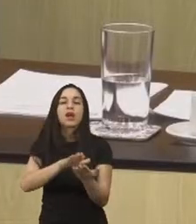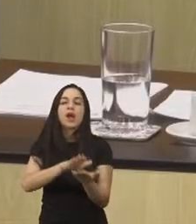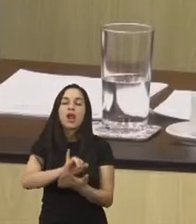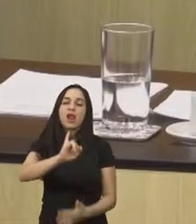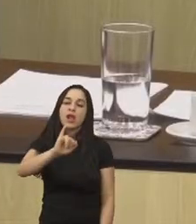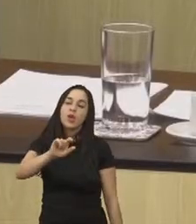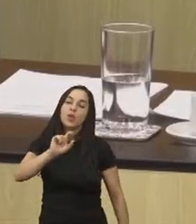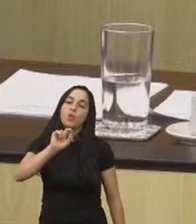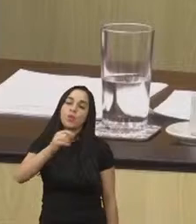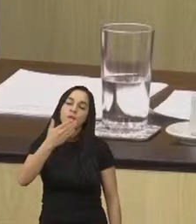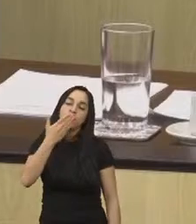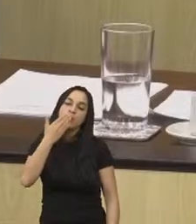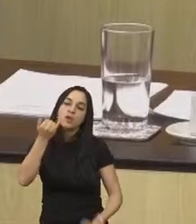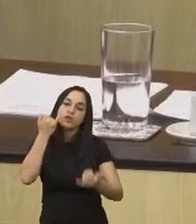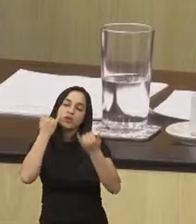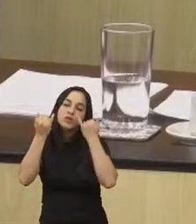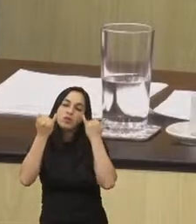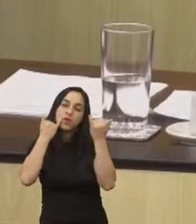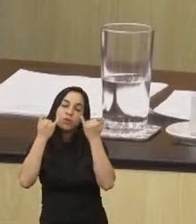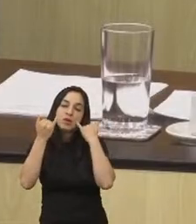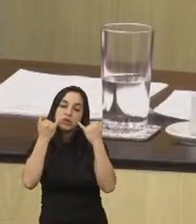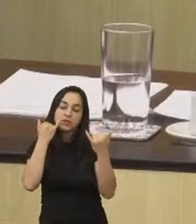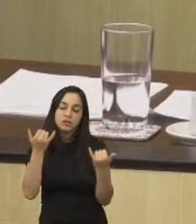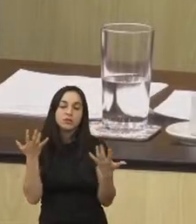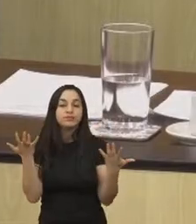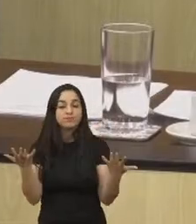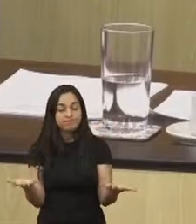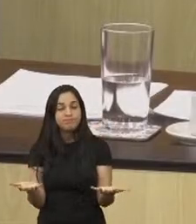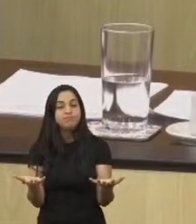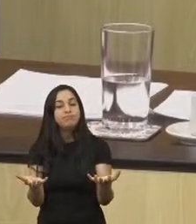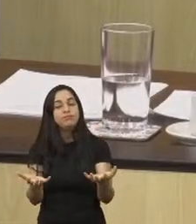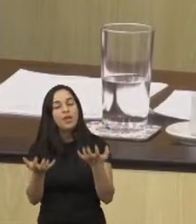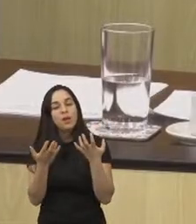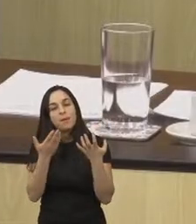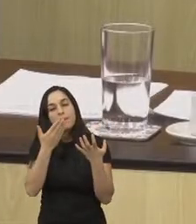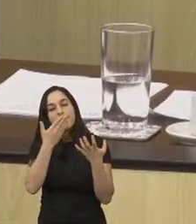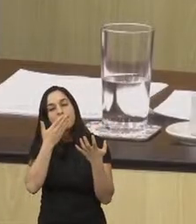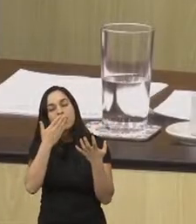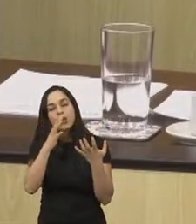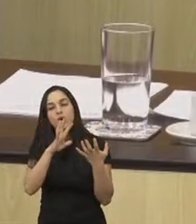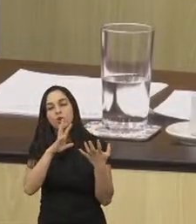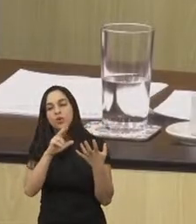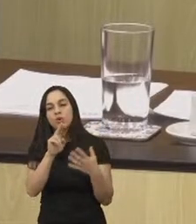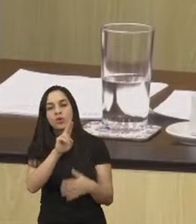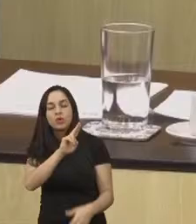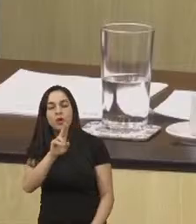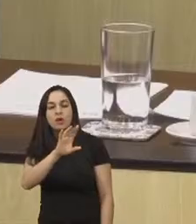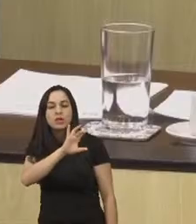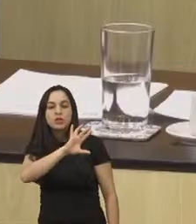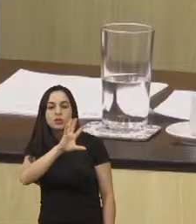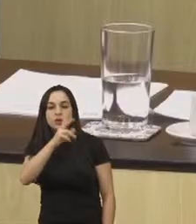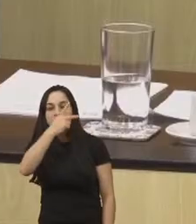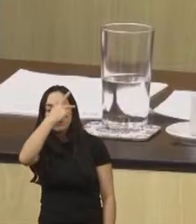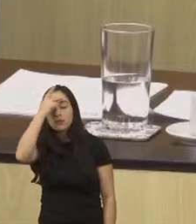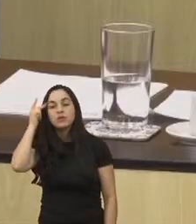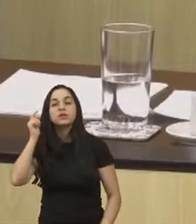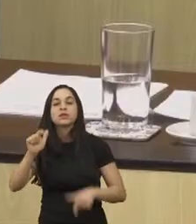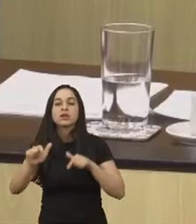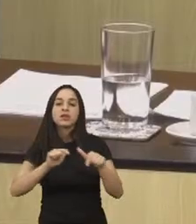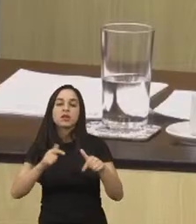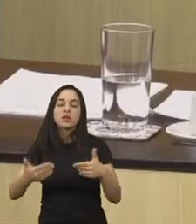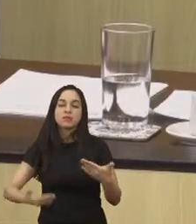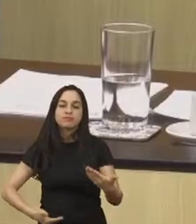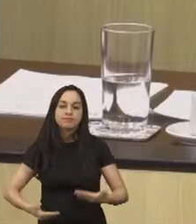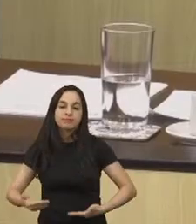de informações. 1. Requer-se o envio de lista com nome e cargos de todos os servidores ocupantes